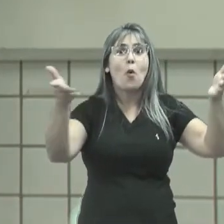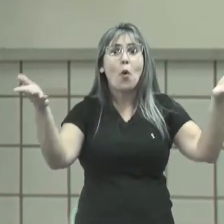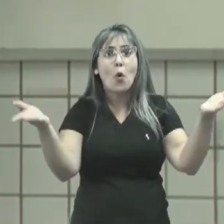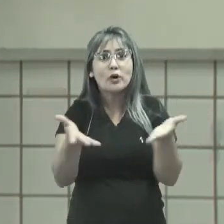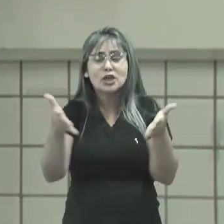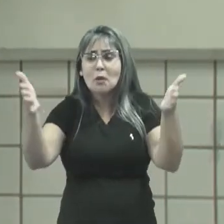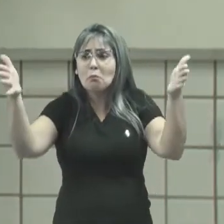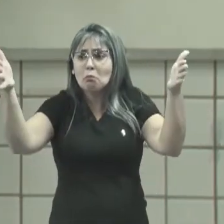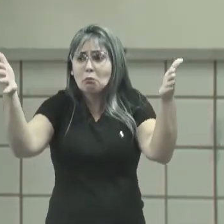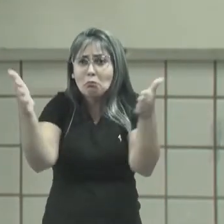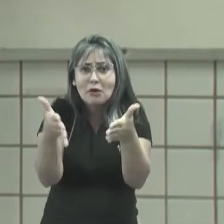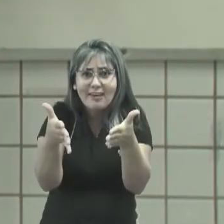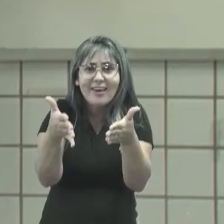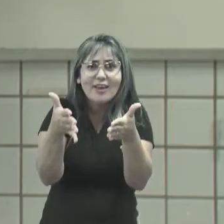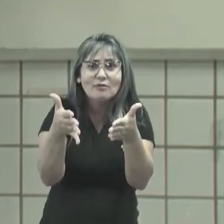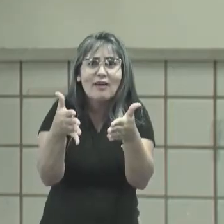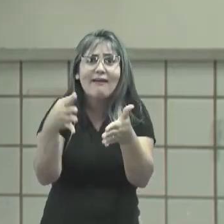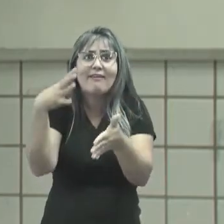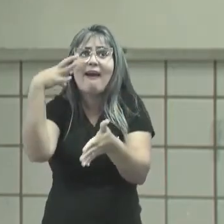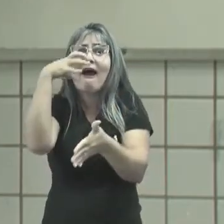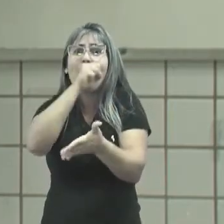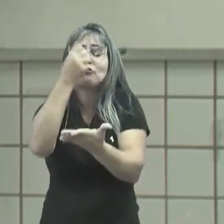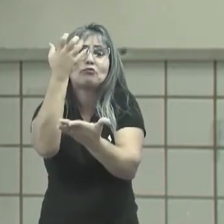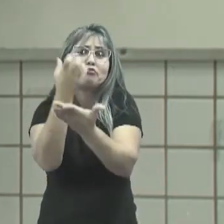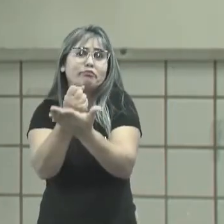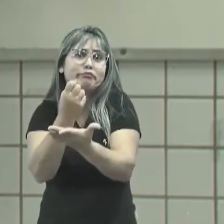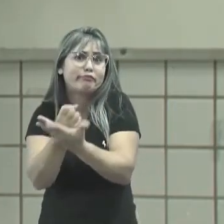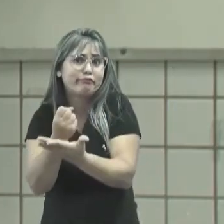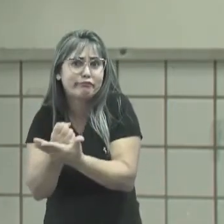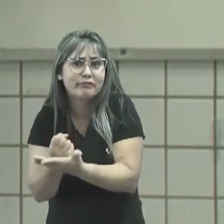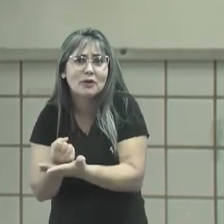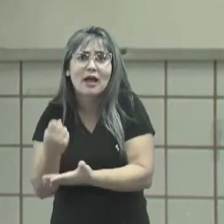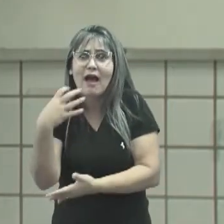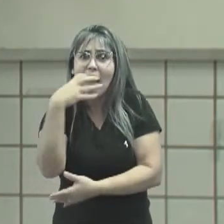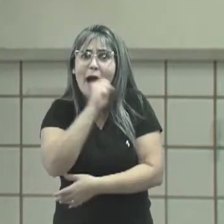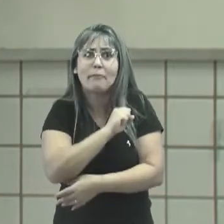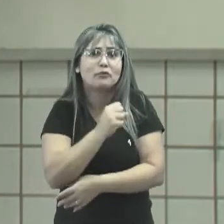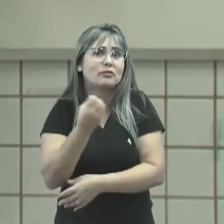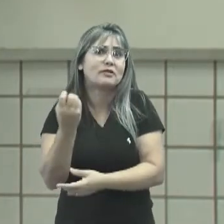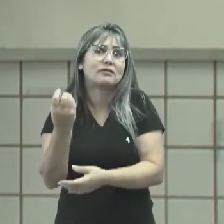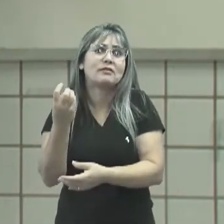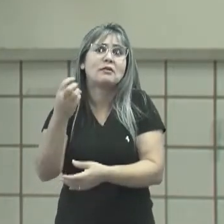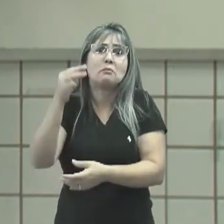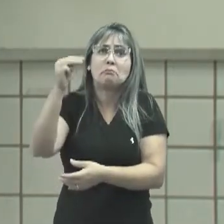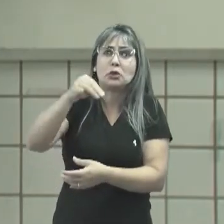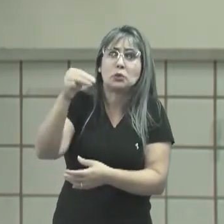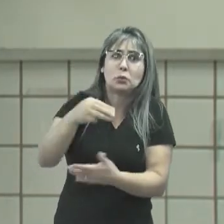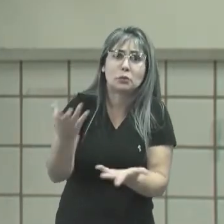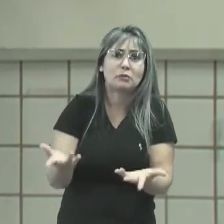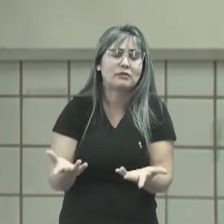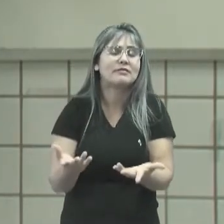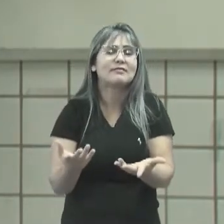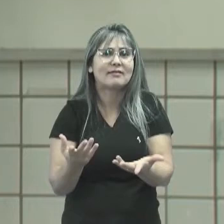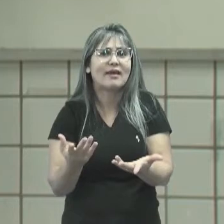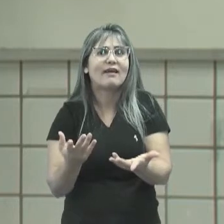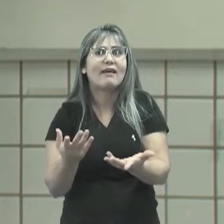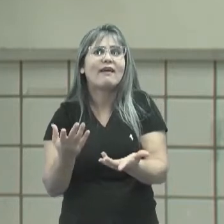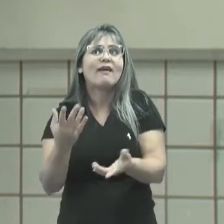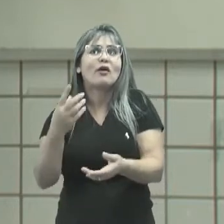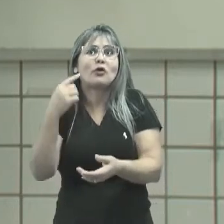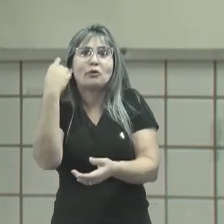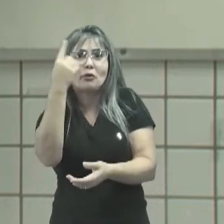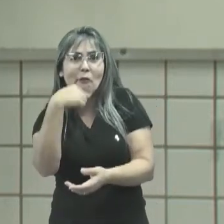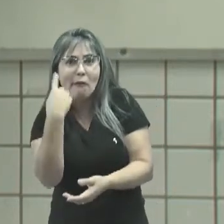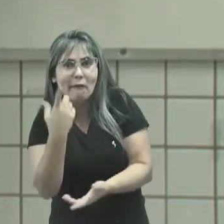da formação dos chamados transistores, que são equipamentos que conseguem controlar transistores, né? Consegue controlar